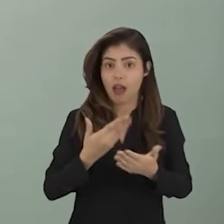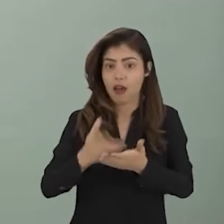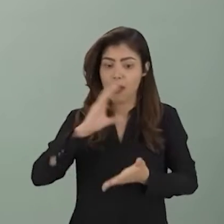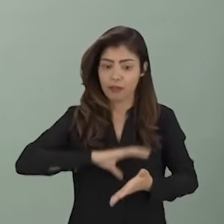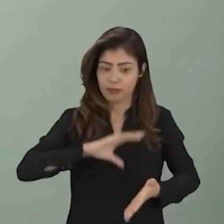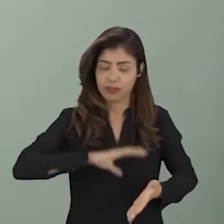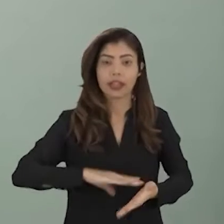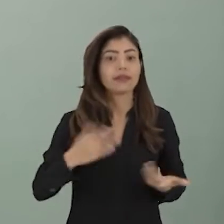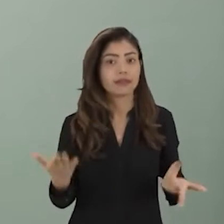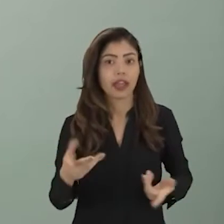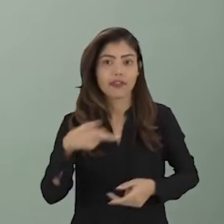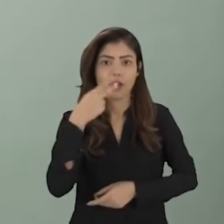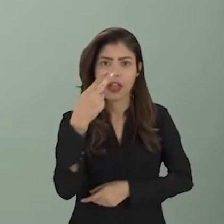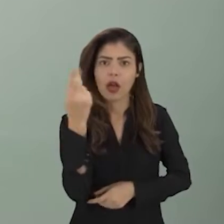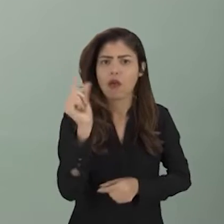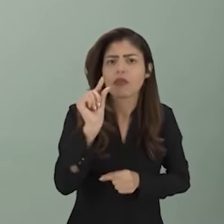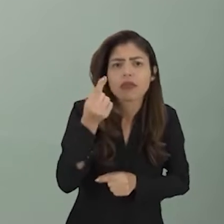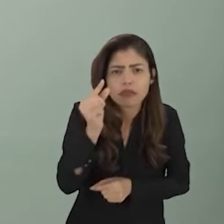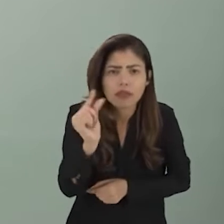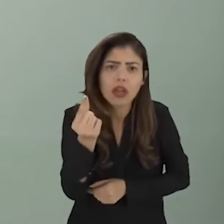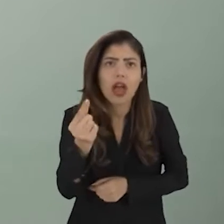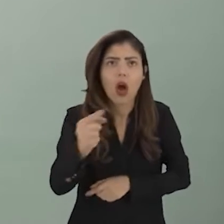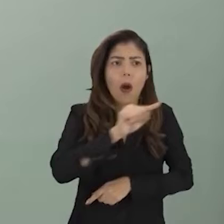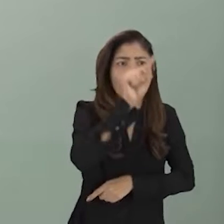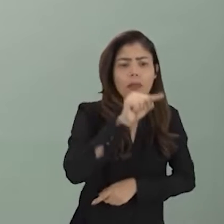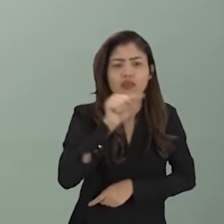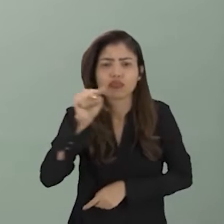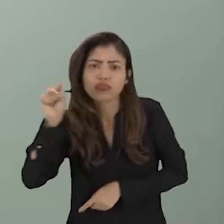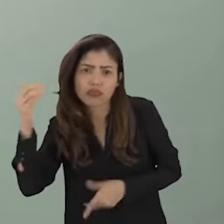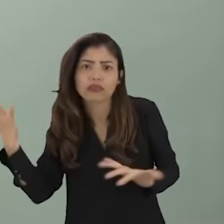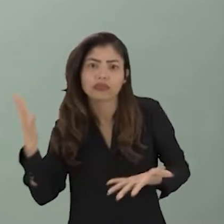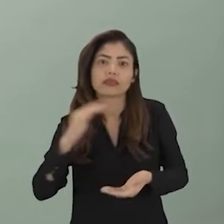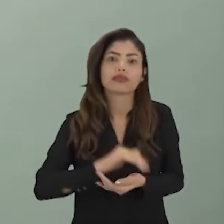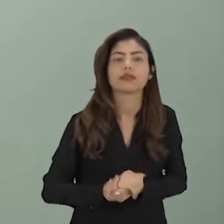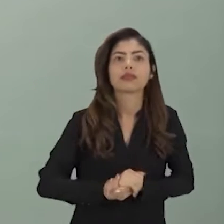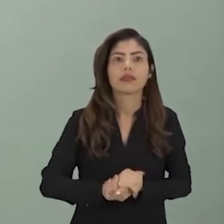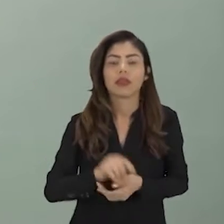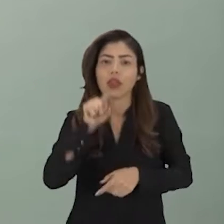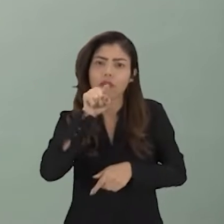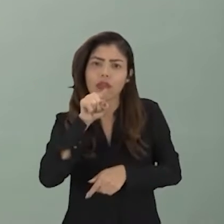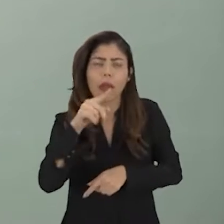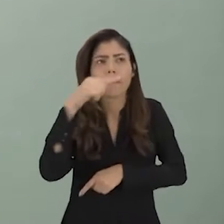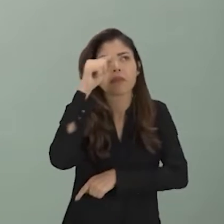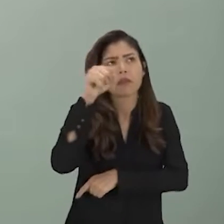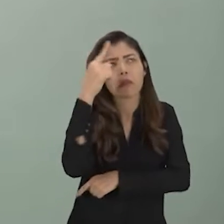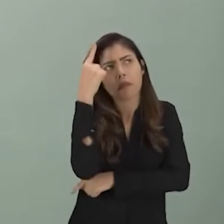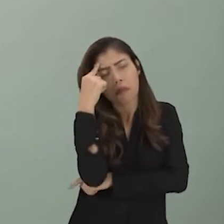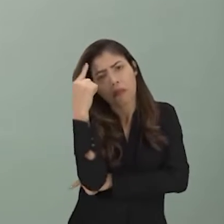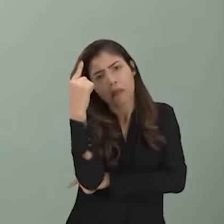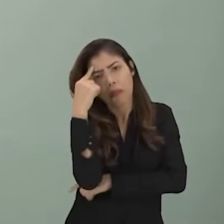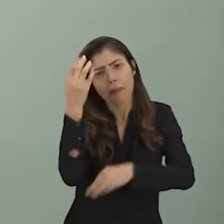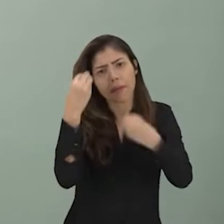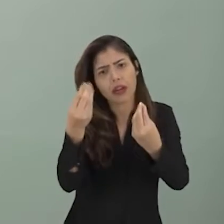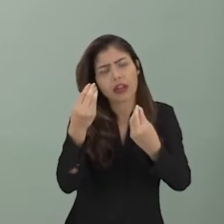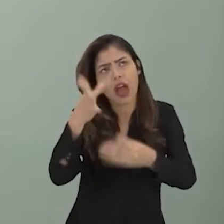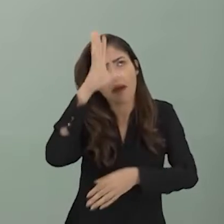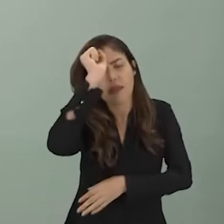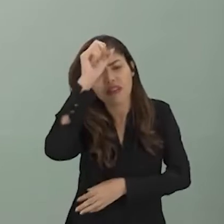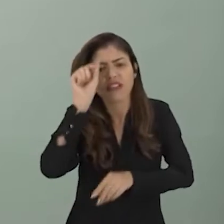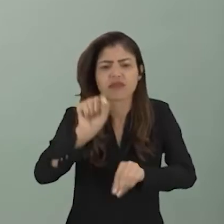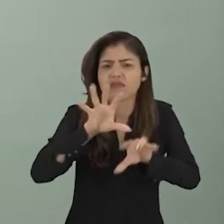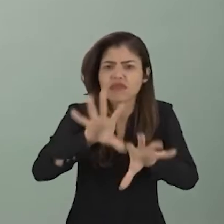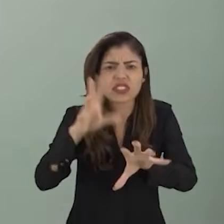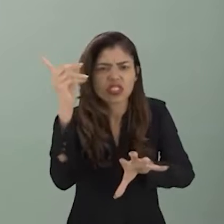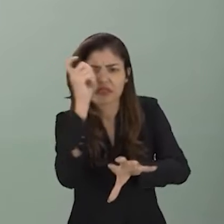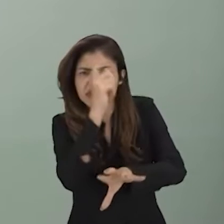língua portuguesa e vamos falar um pouquinho sobre pontuação, ok? E aí você deve se perguntar, mas para quê? Por que eu tenho que aprender isso?